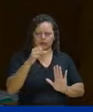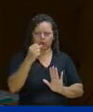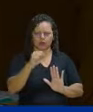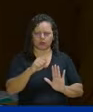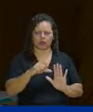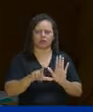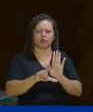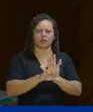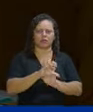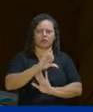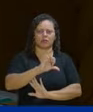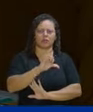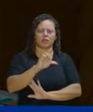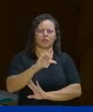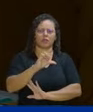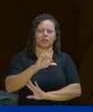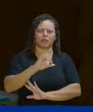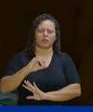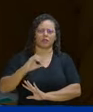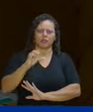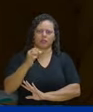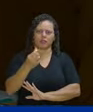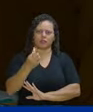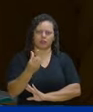Lei 9.096 de 95.